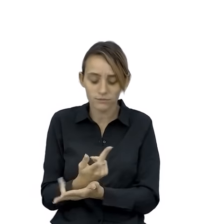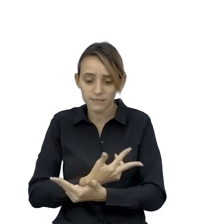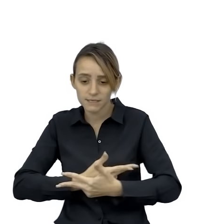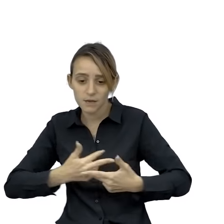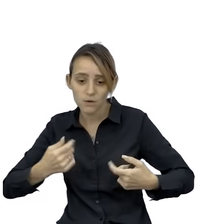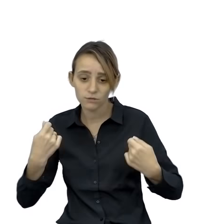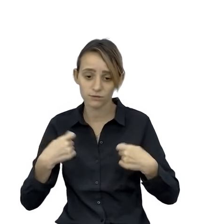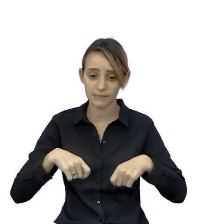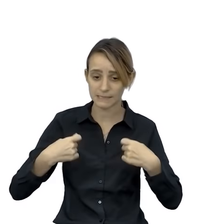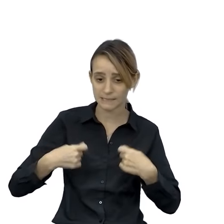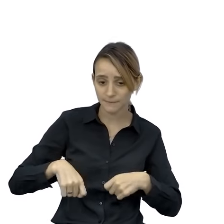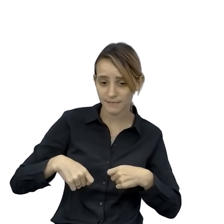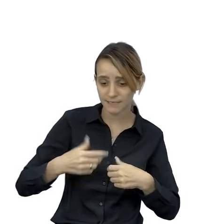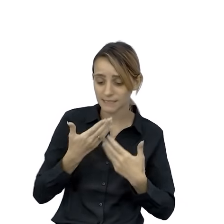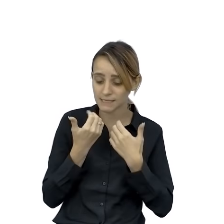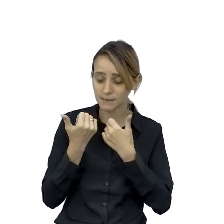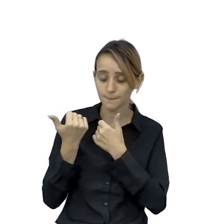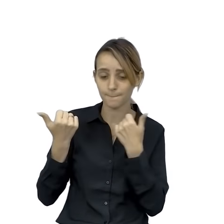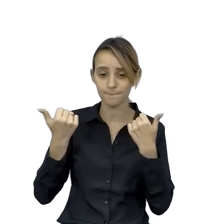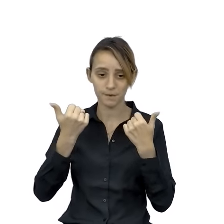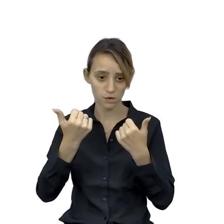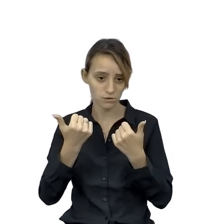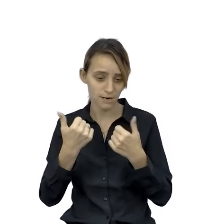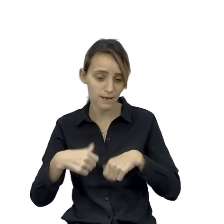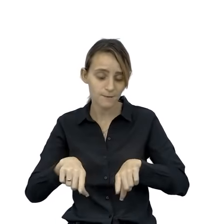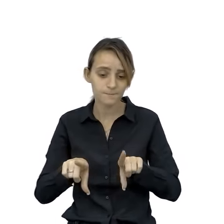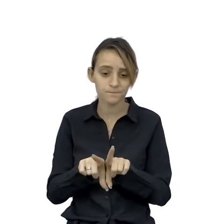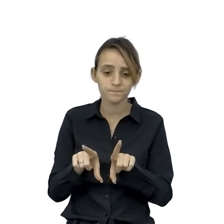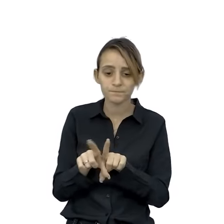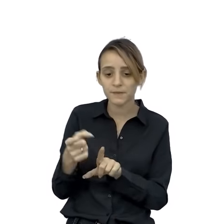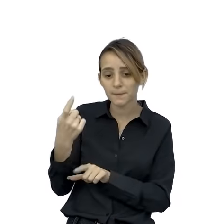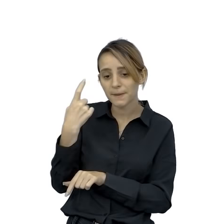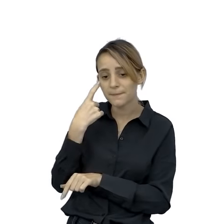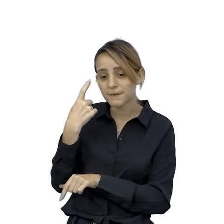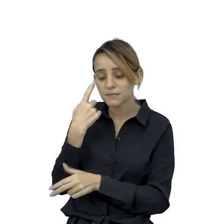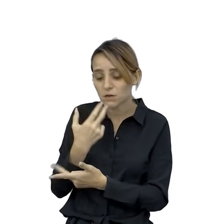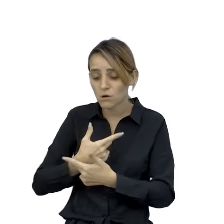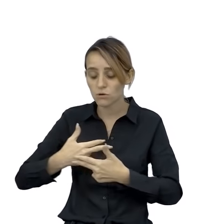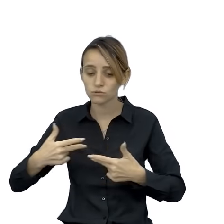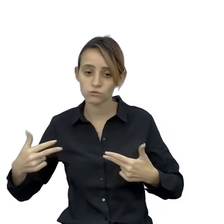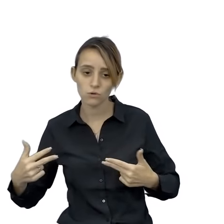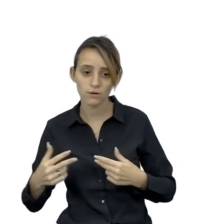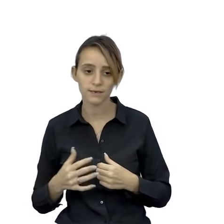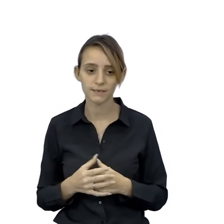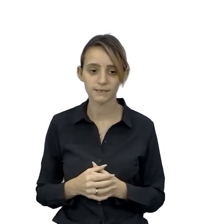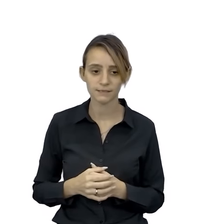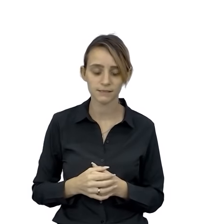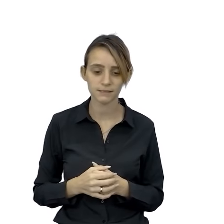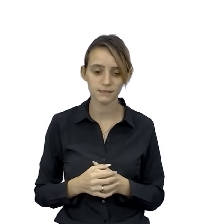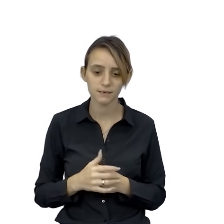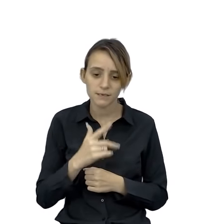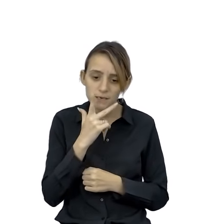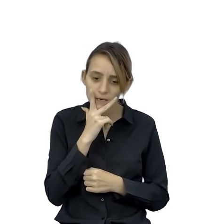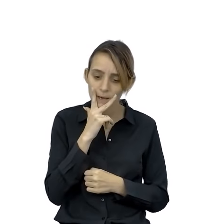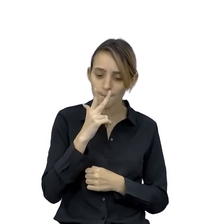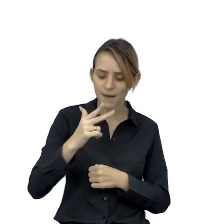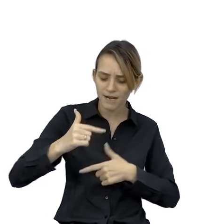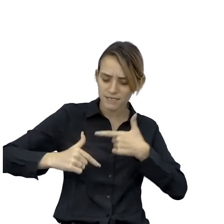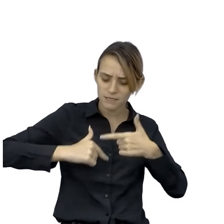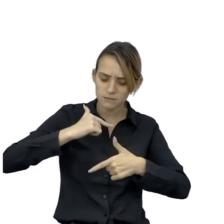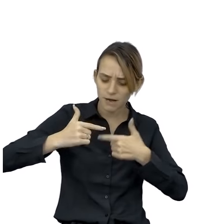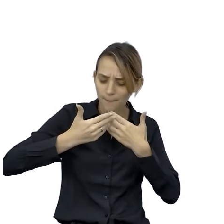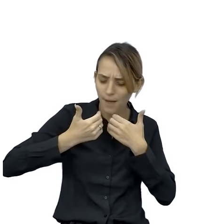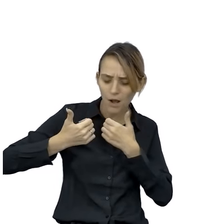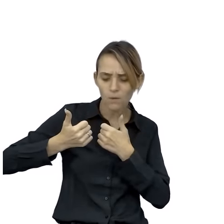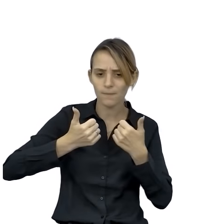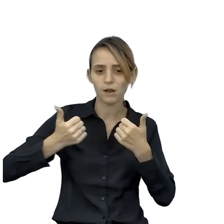precisa ser melhorado, e pensando aqui em algumas questões que vai também nortear todo o nosso trabalho